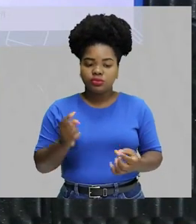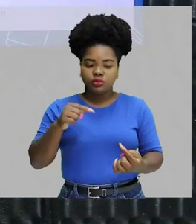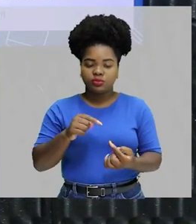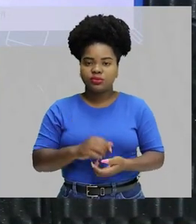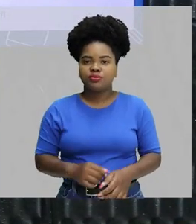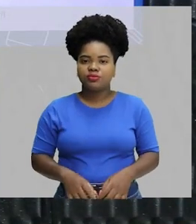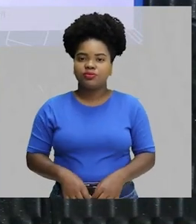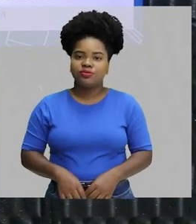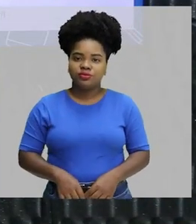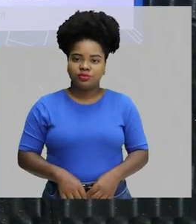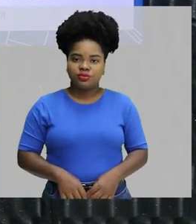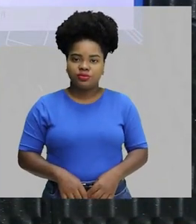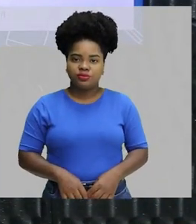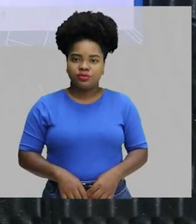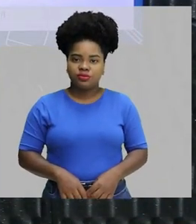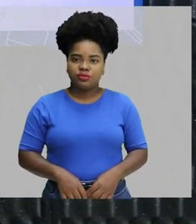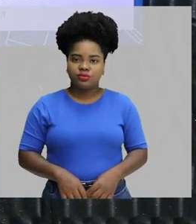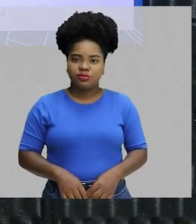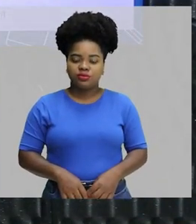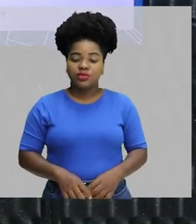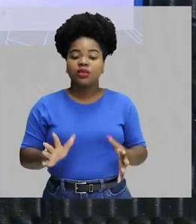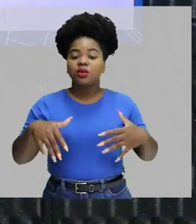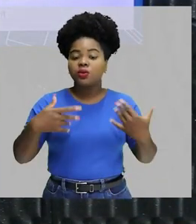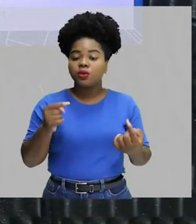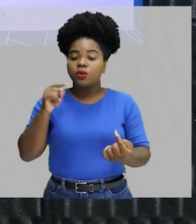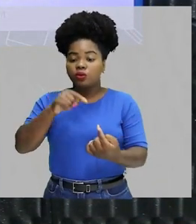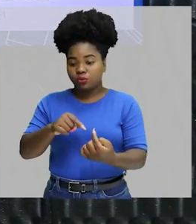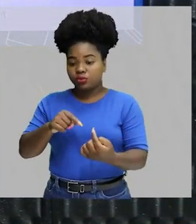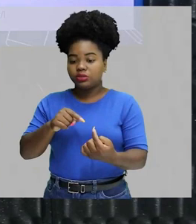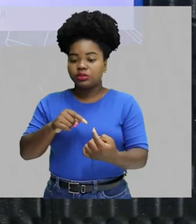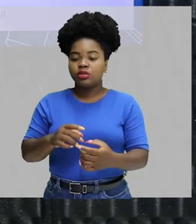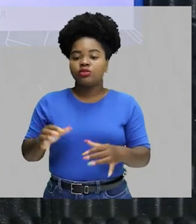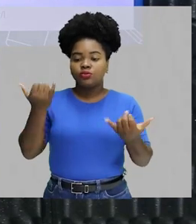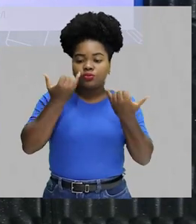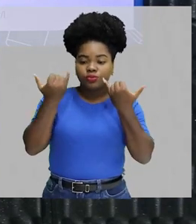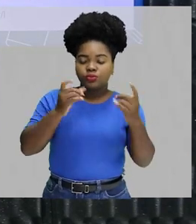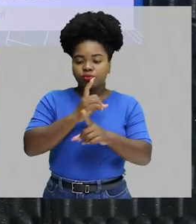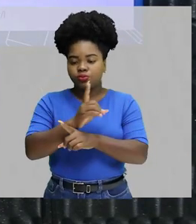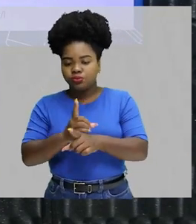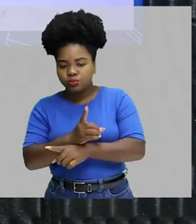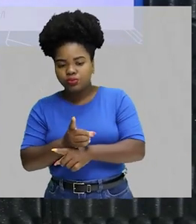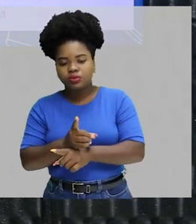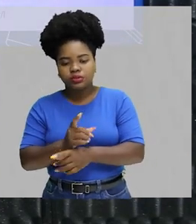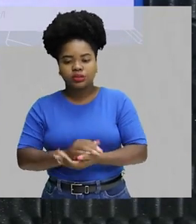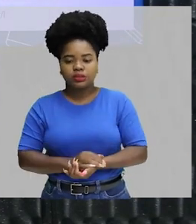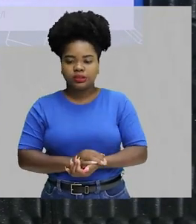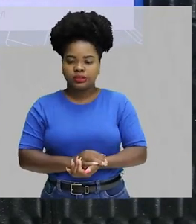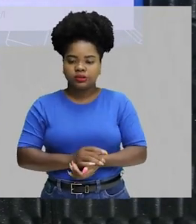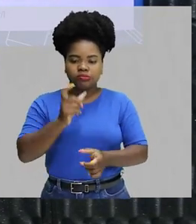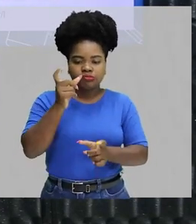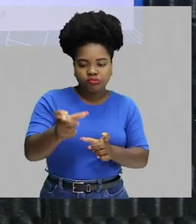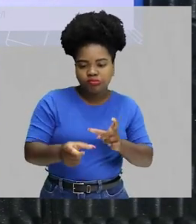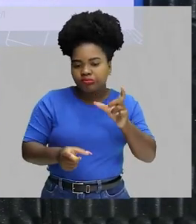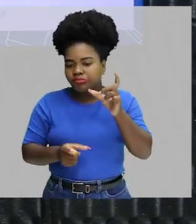des 3 2 1 qual é o objetivo do boato desmoralizar ou também